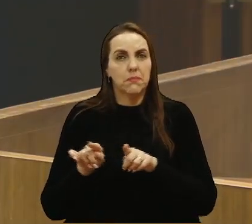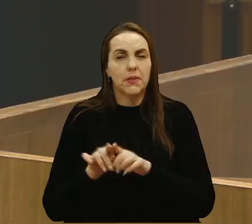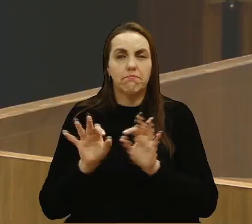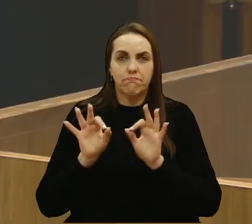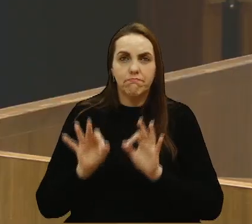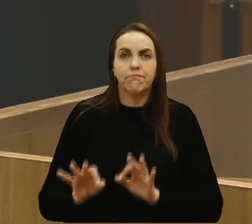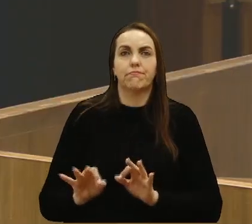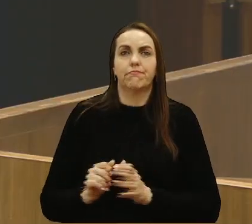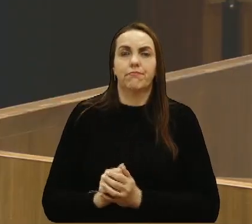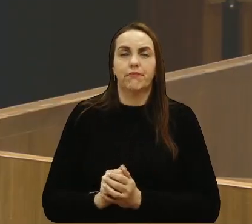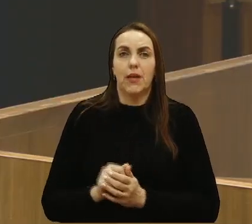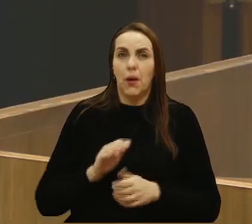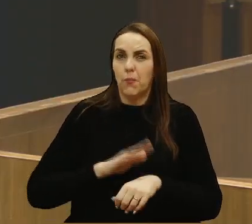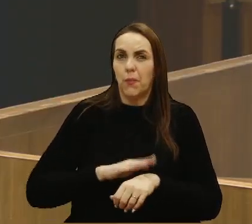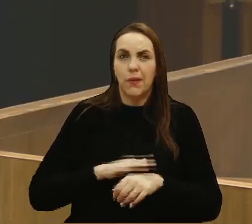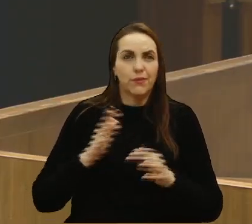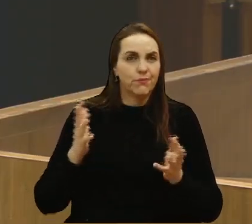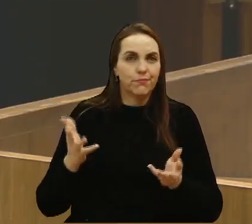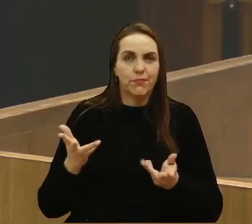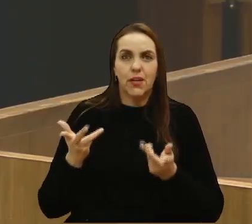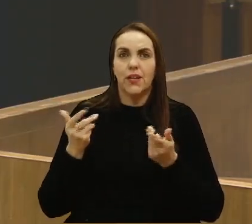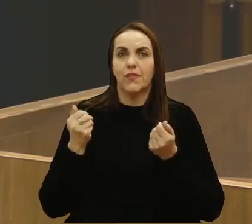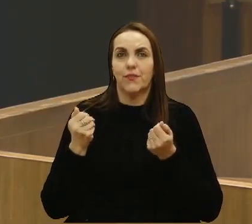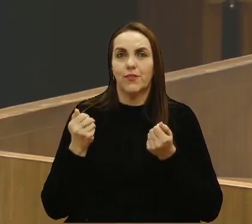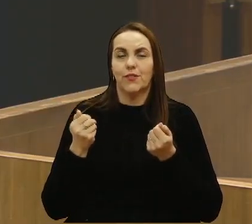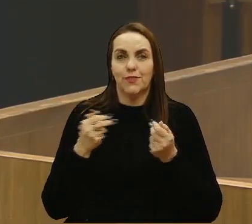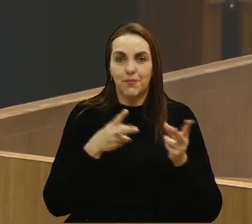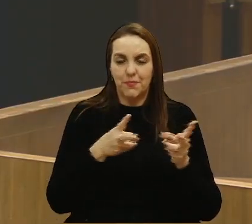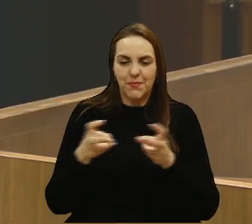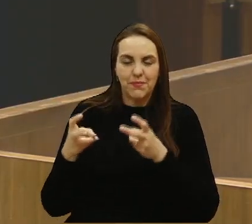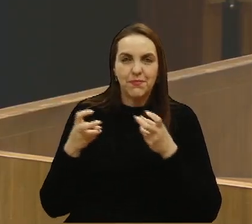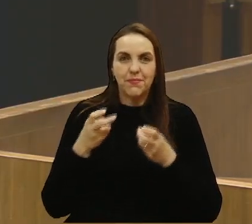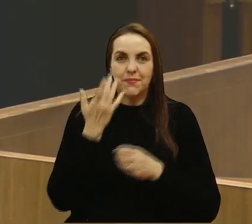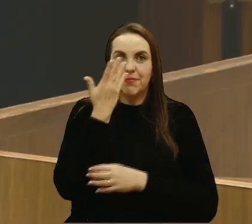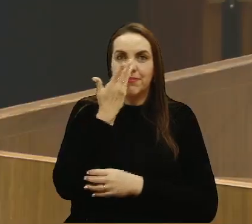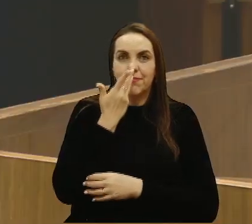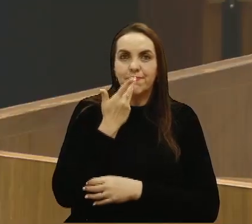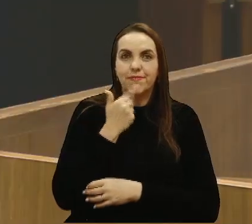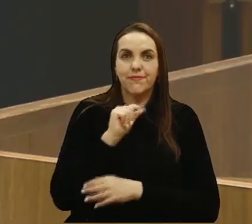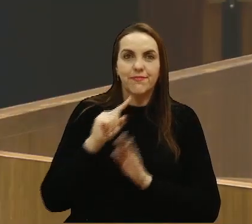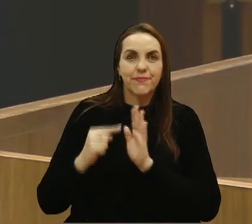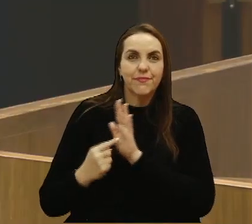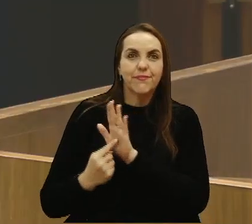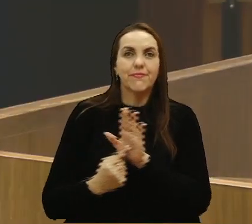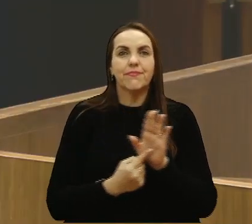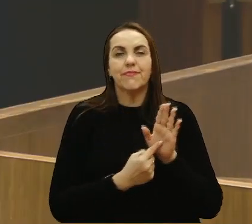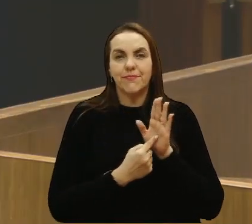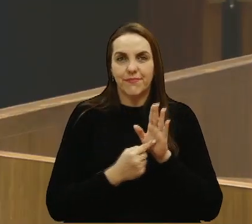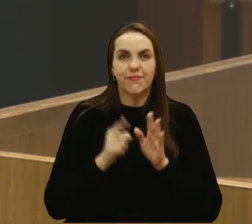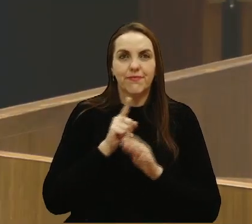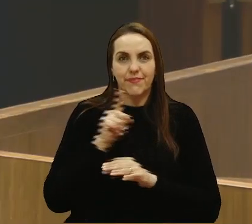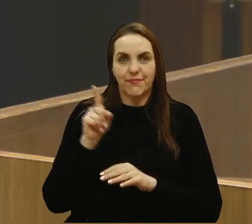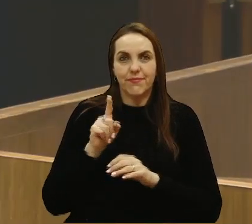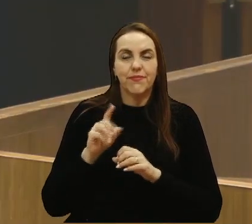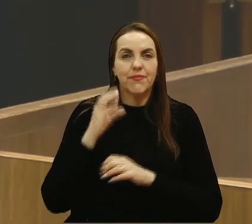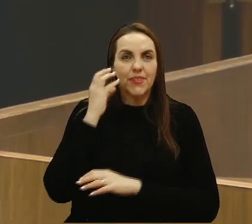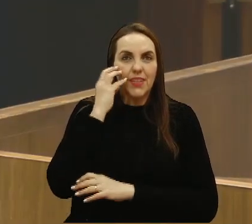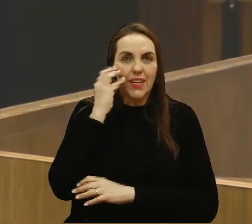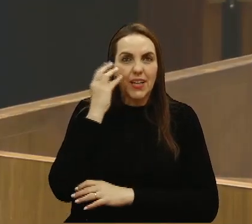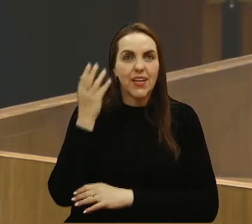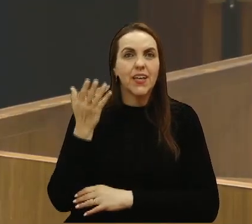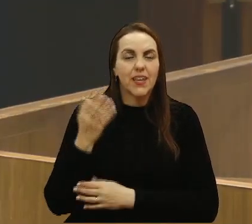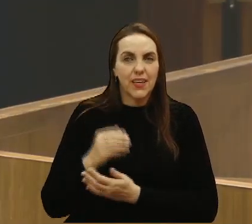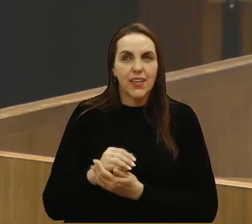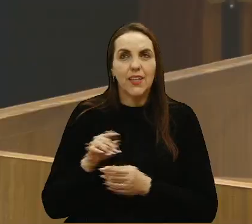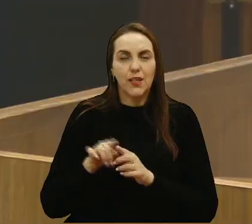aquele momento fantástico, ver as crianças fazendo apresentações lá em Santa Bárbara de Anarec, onde estive aqui